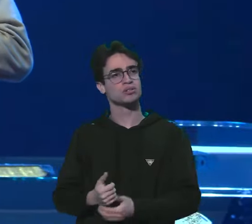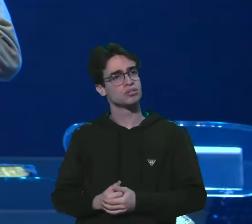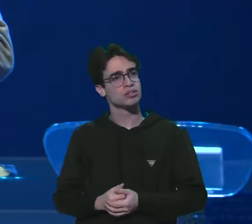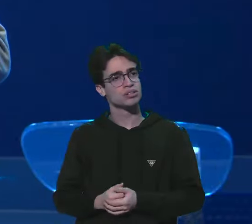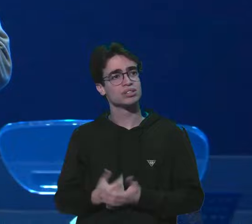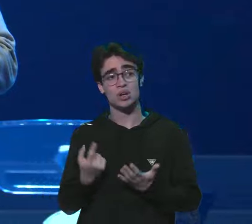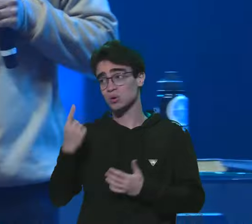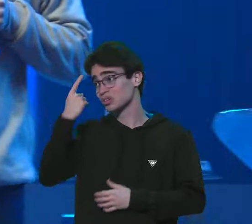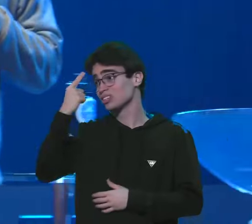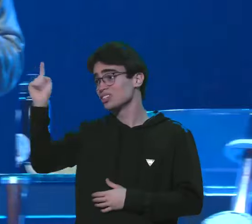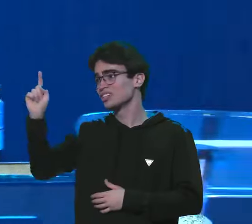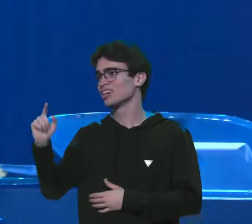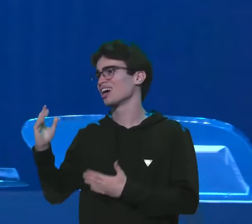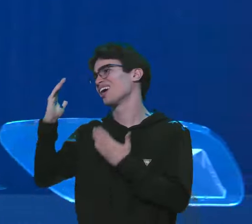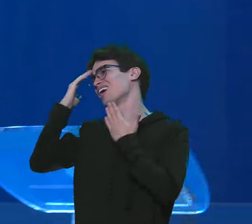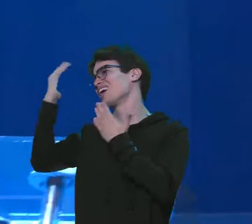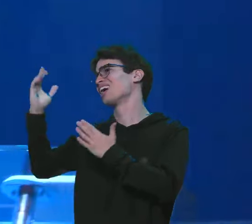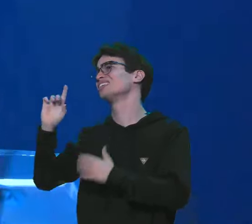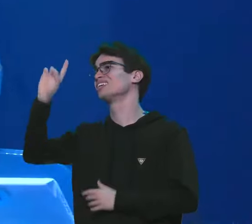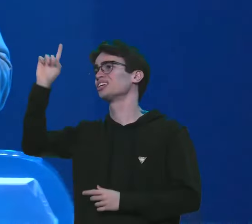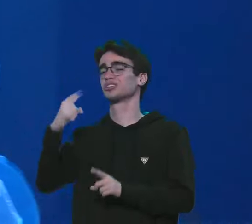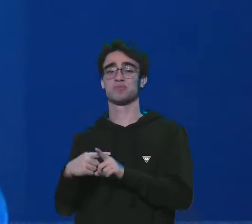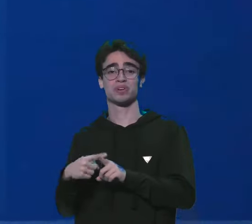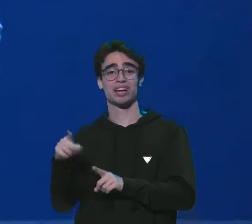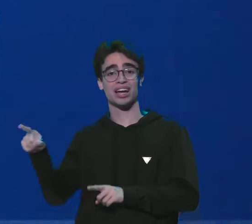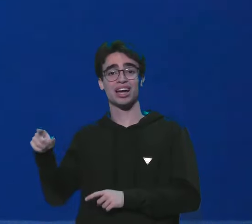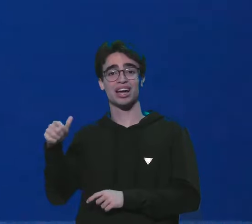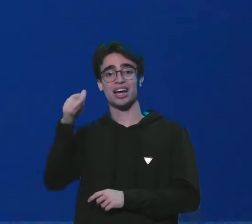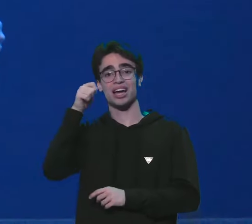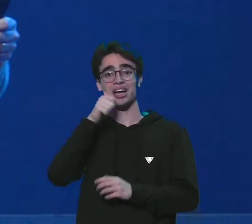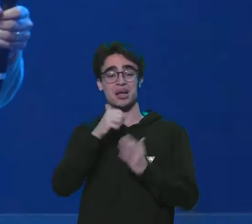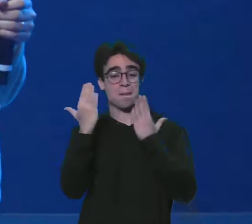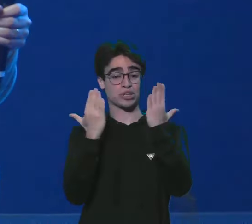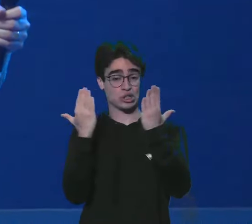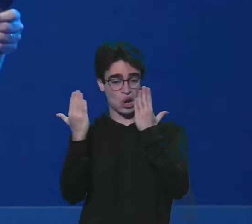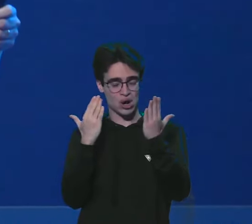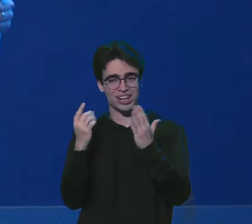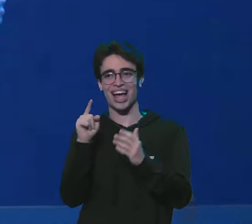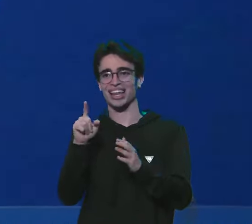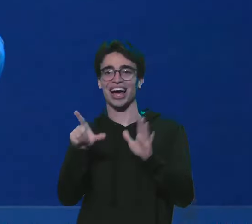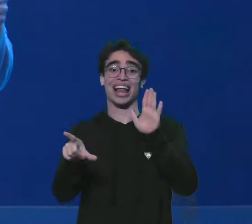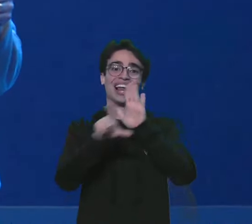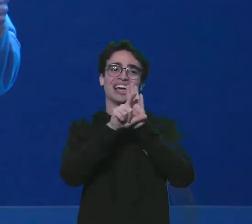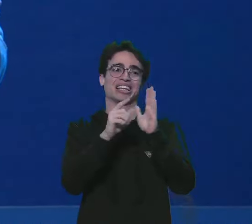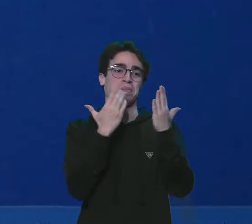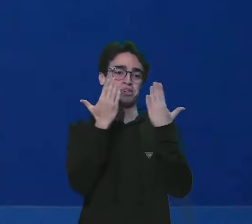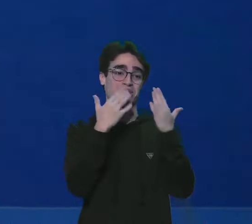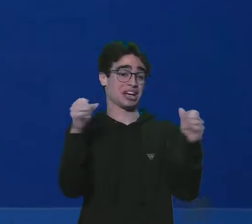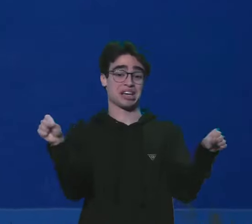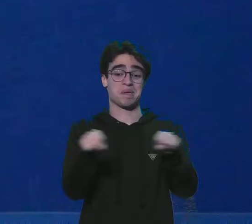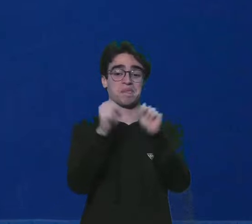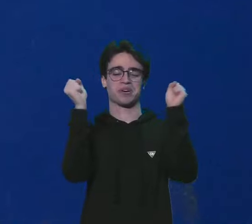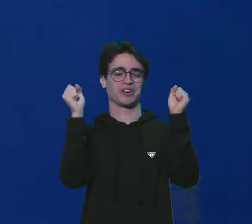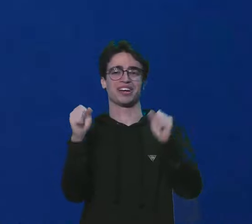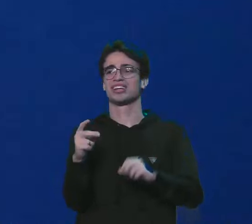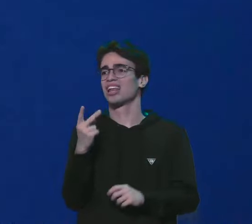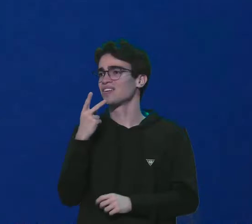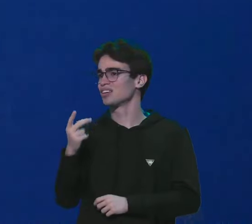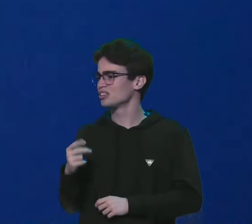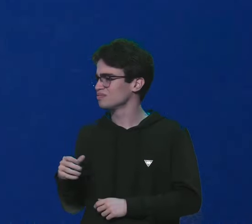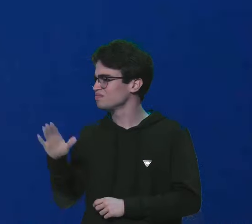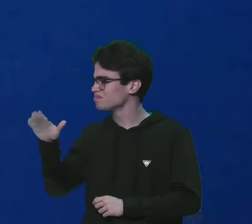dia, graças a Deus pela psicóloga dele, que quebrou as leis da psicologia, e falou para ele,